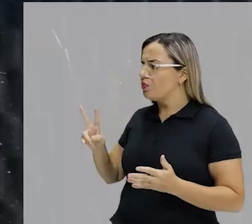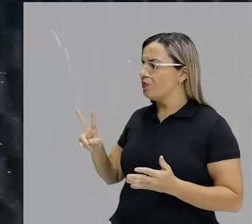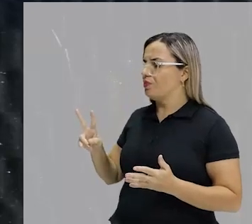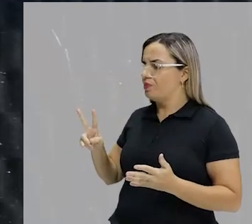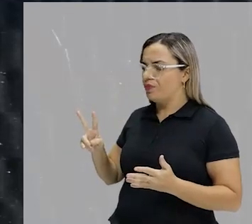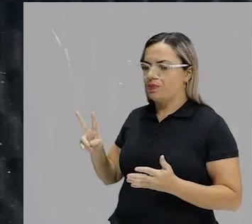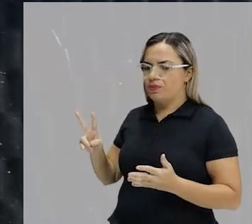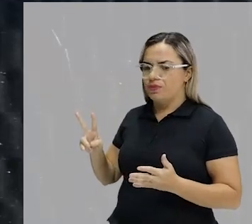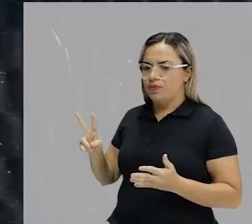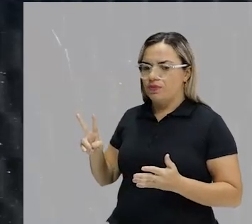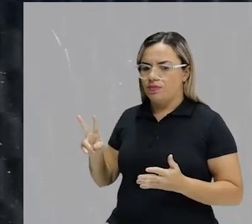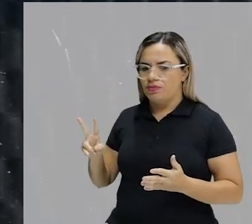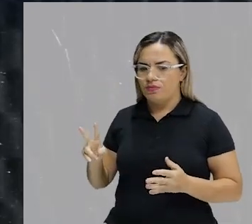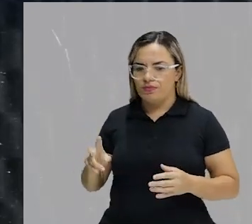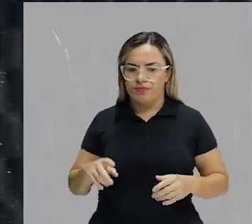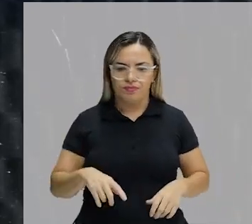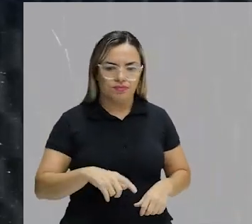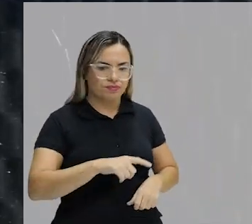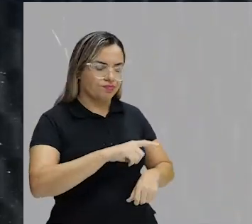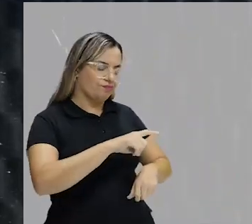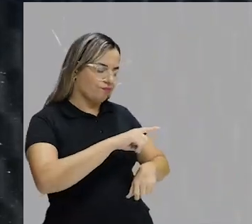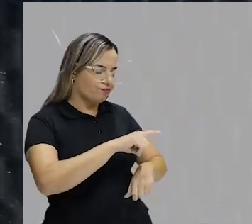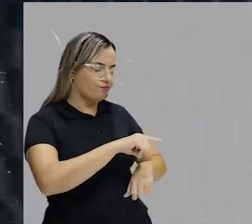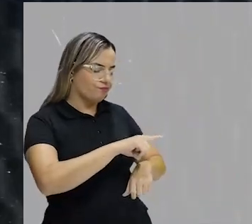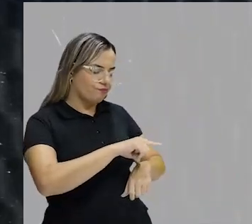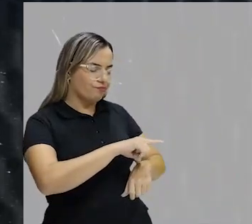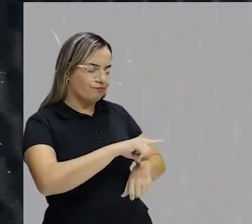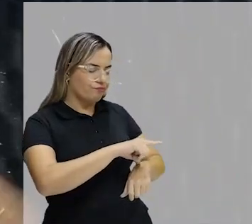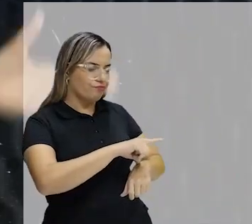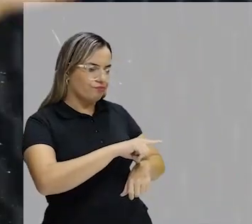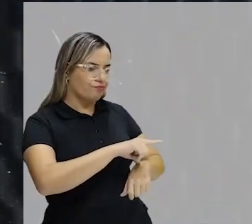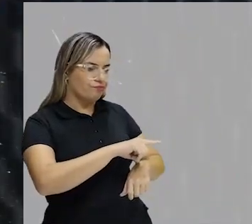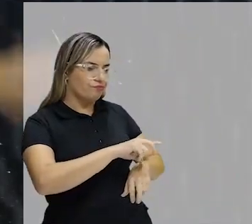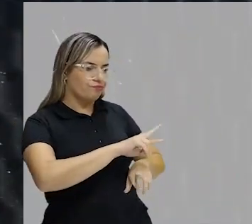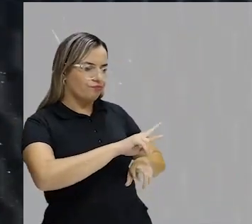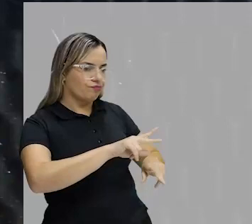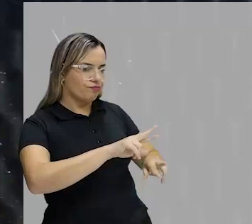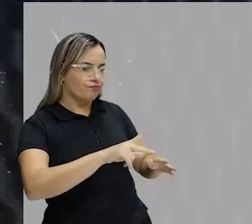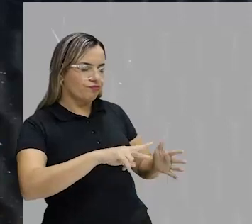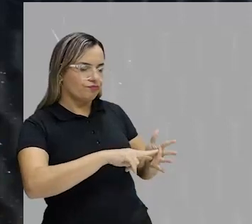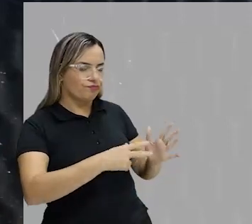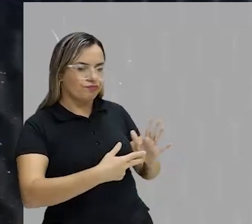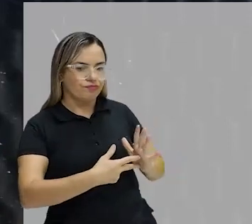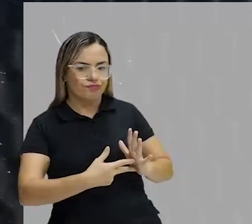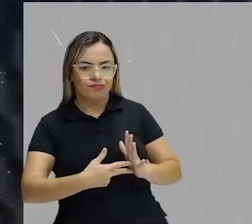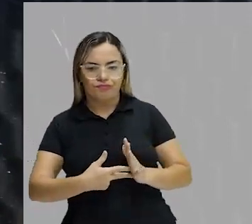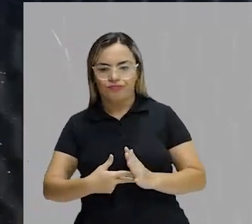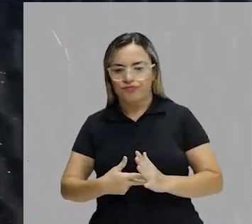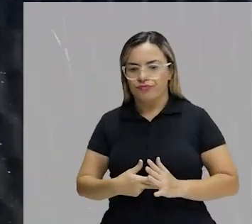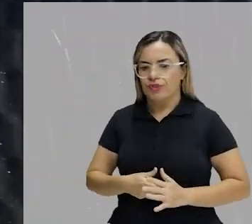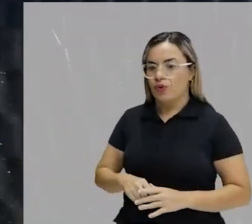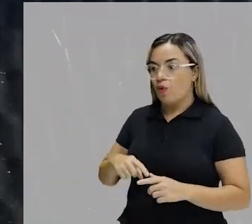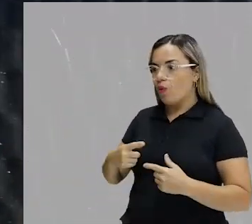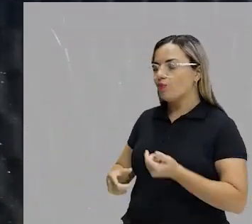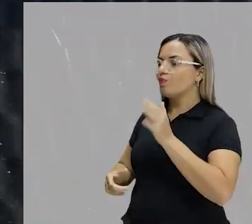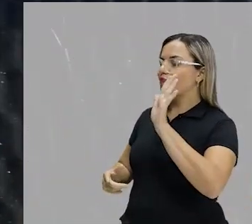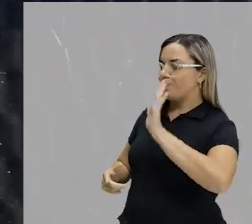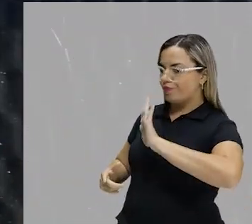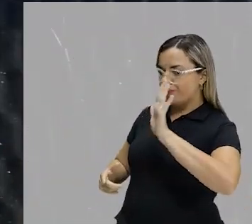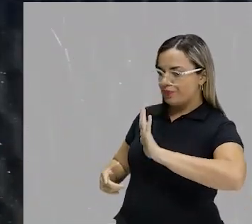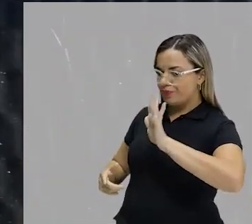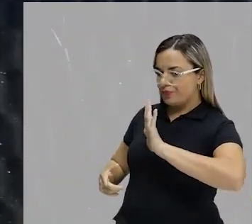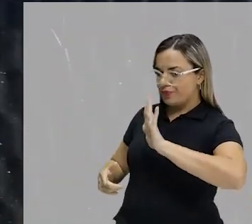Aí o outro diz assim, ele diz a hora exata. Ele leva para um outro lado. E ele diz assim, adeus, no sentido de tchau. Ele